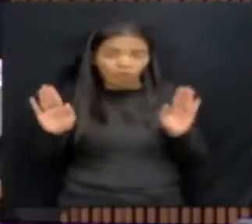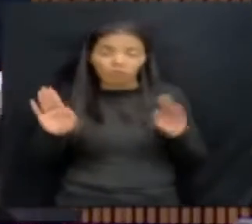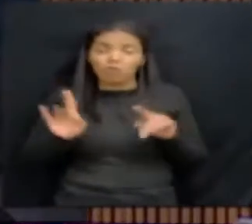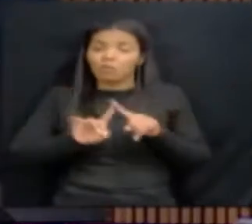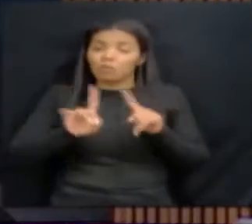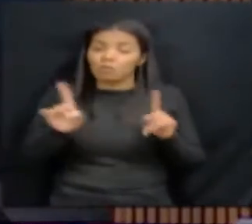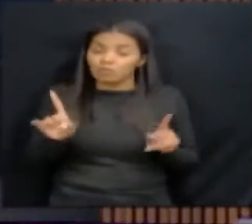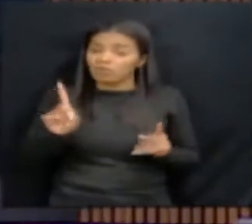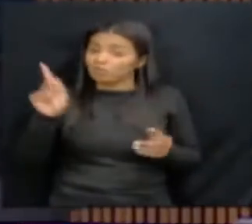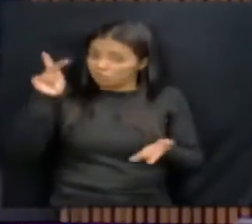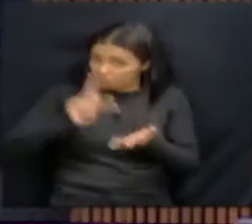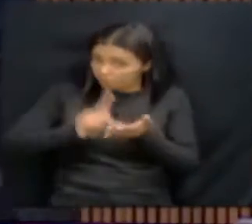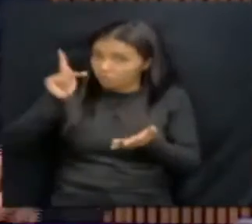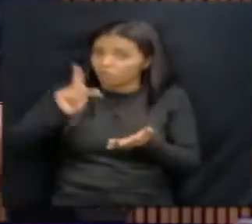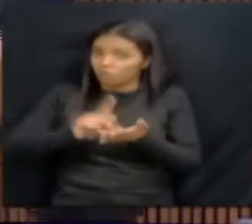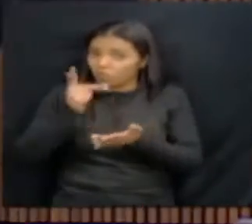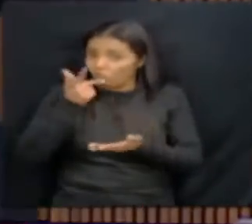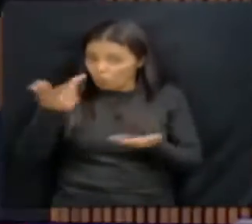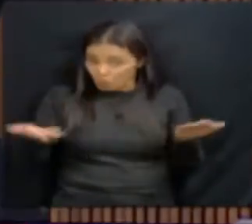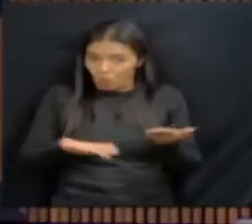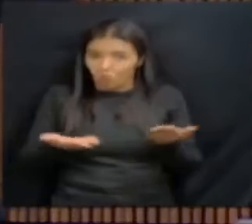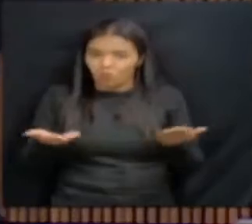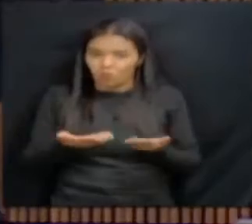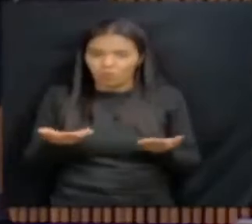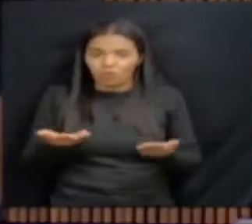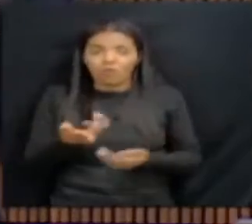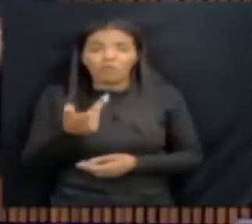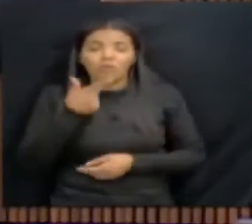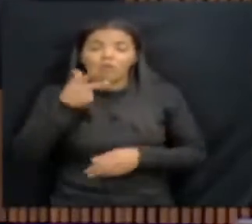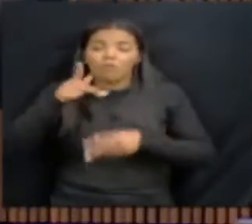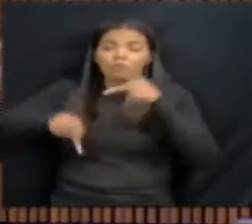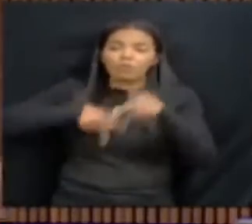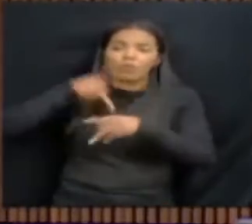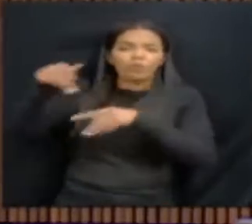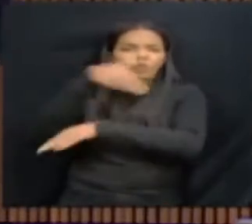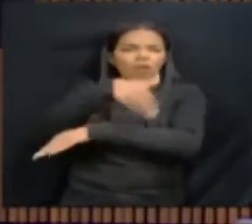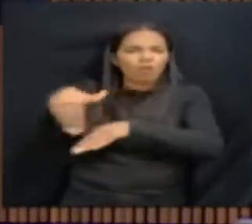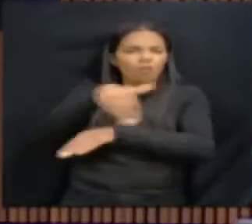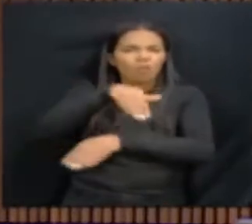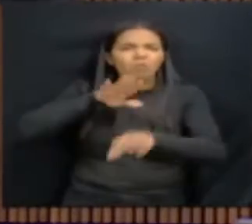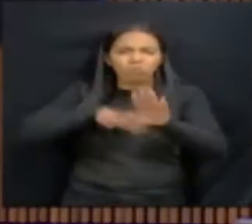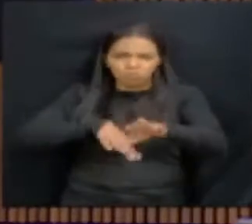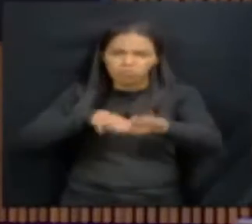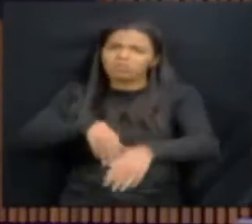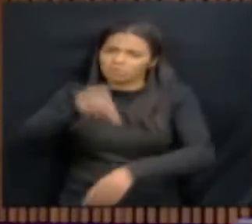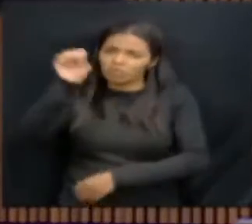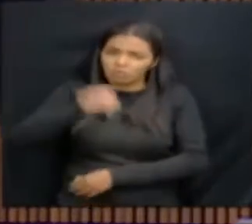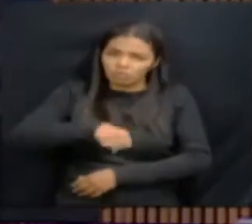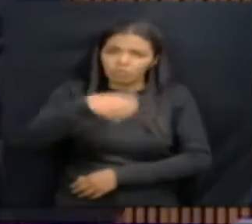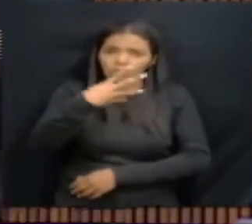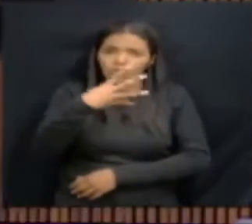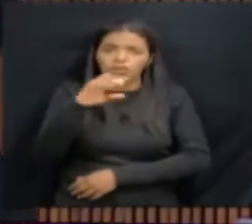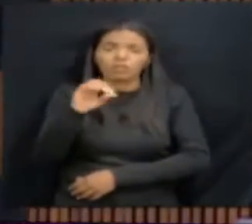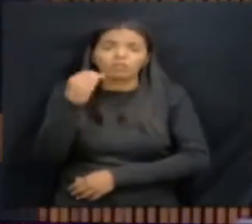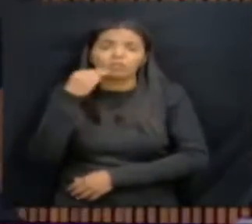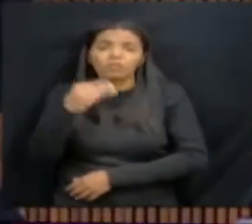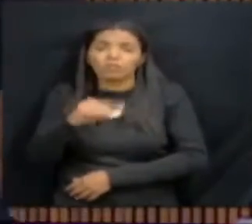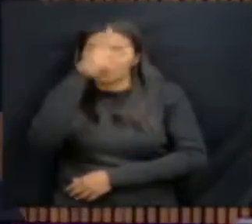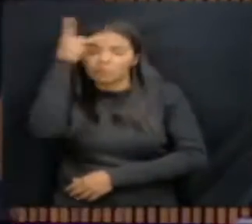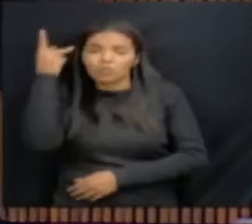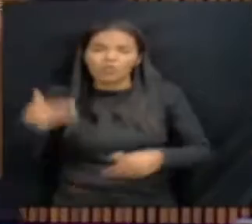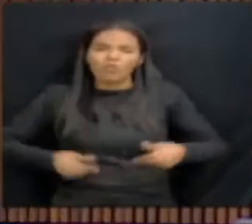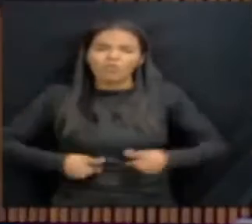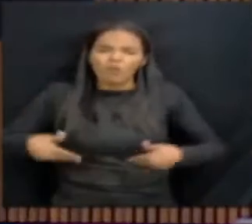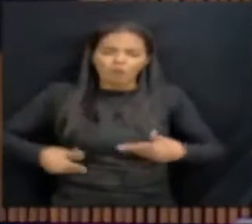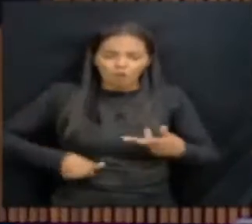Mas uma coisa é verdadeira que foi falada aqui hoje. Diz que o povo está na rua. Está mesmo. 40 milhões de pessoas passando fome, 15